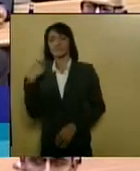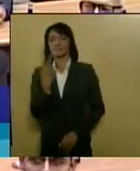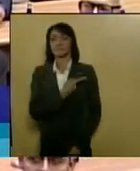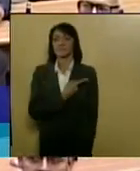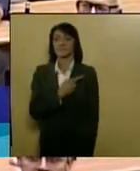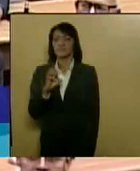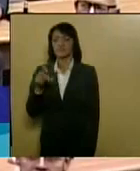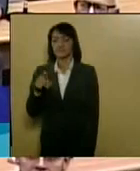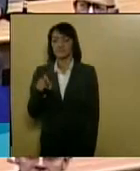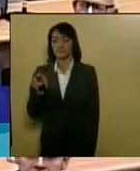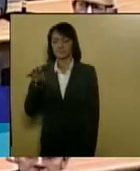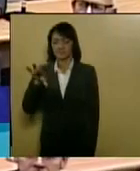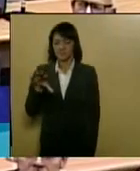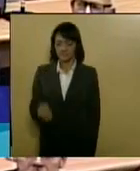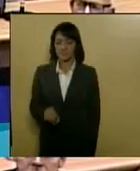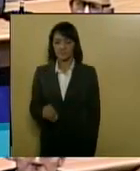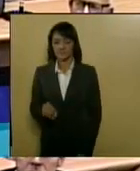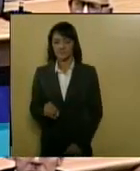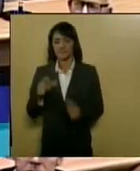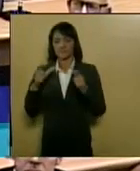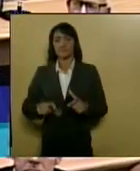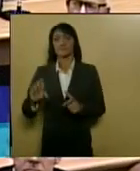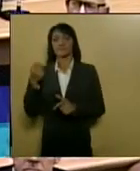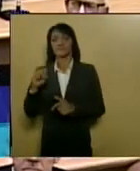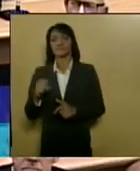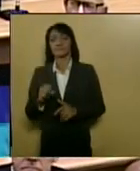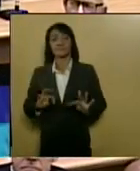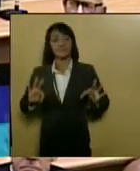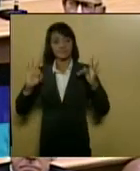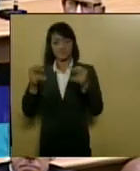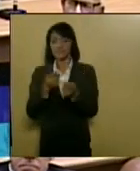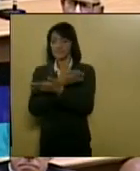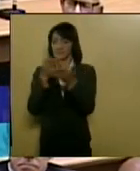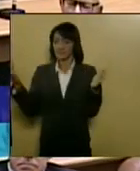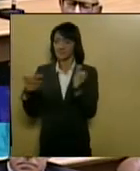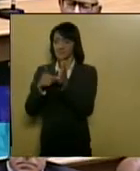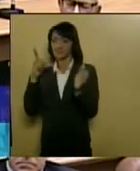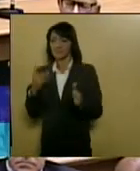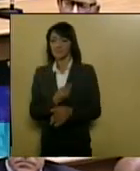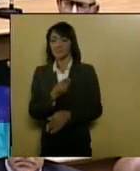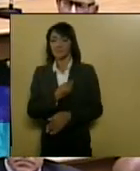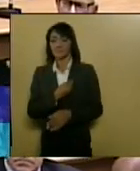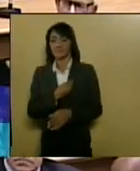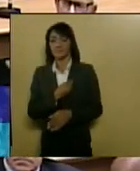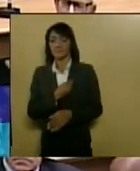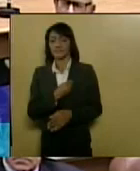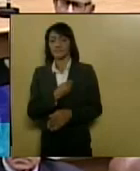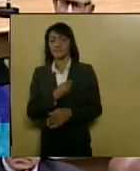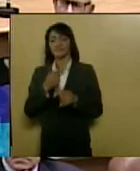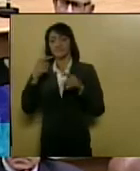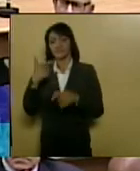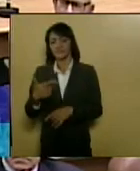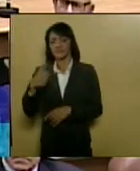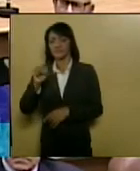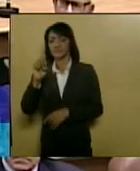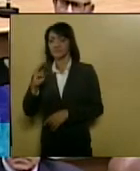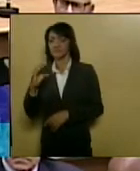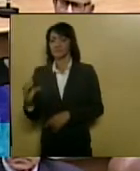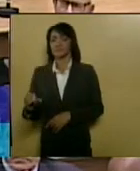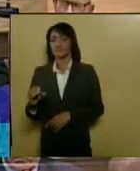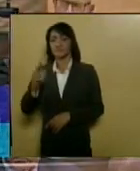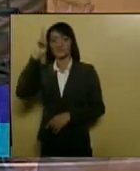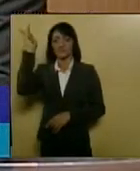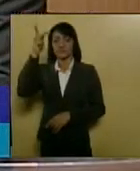terras sergipanas e uma homenagem a todos aqueles que passaram por esta casa e puderam acompanhar a